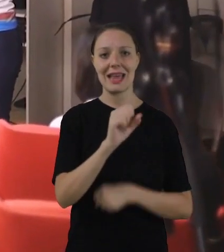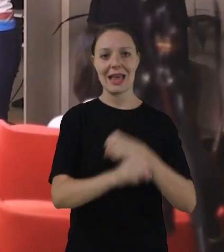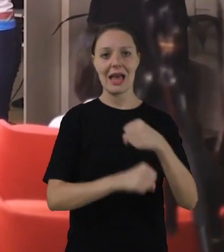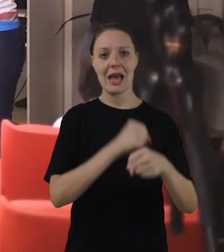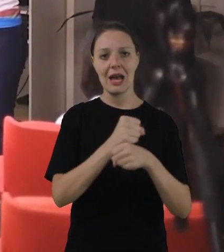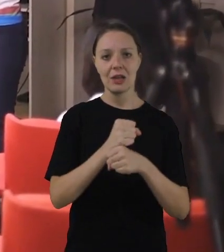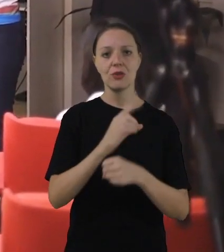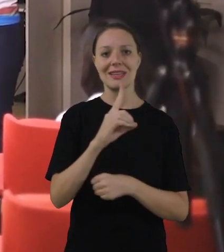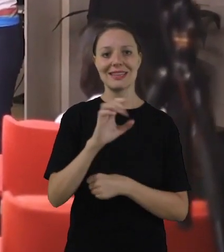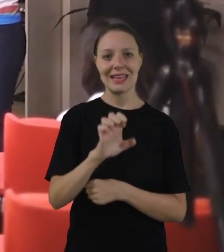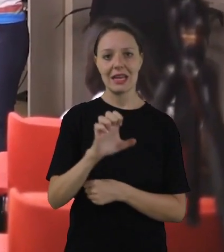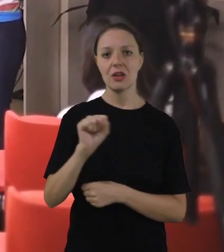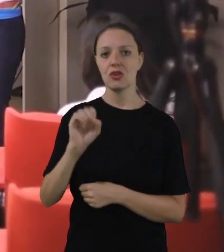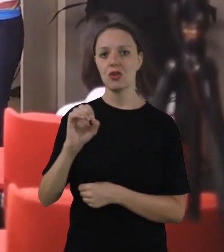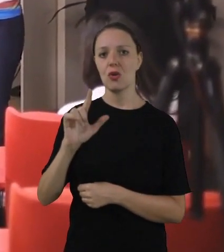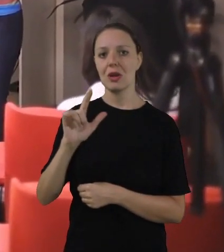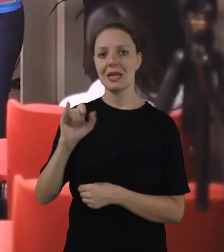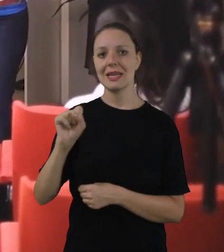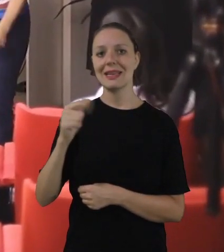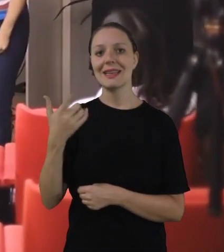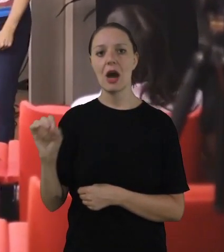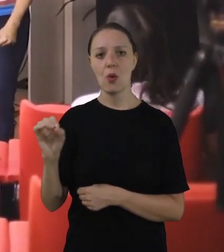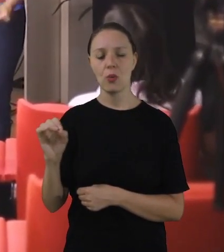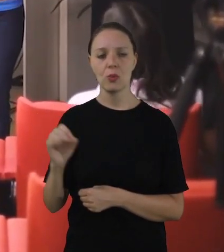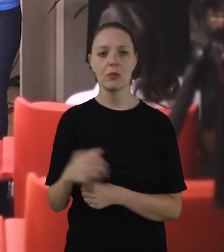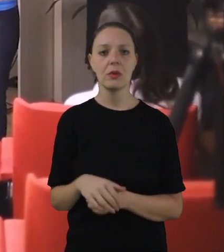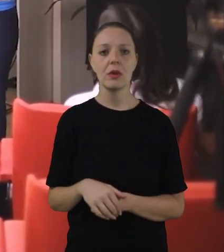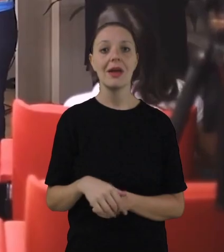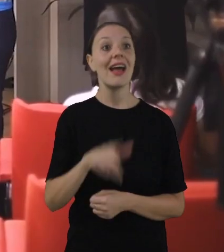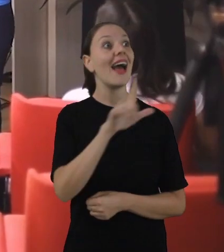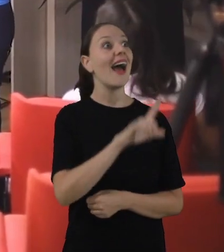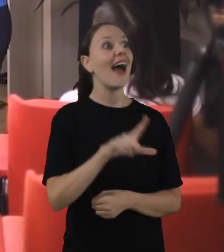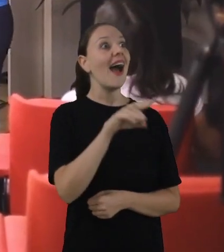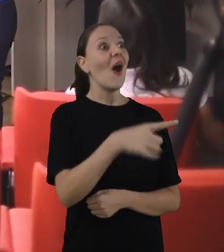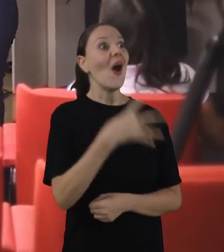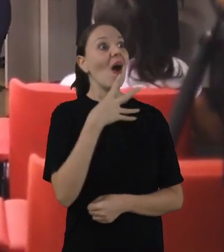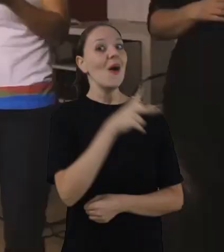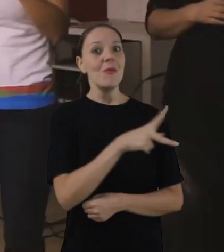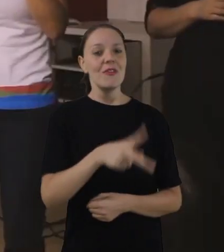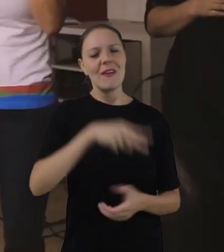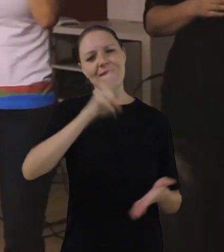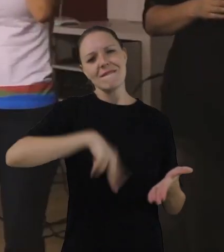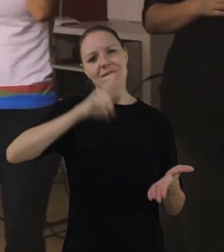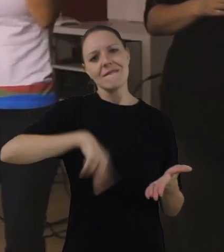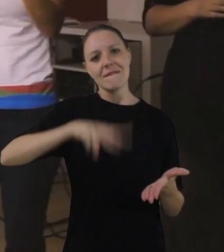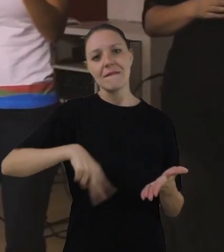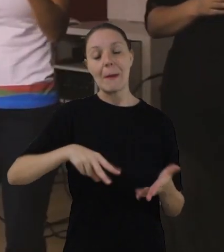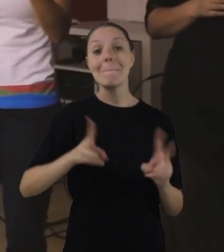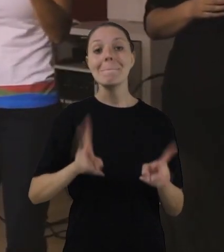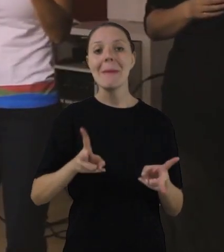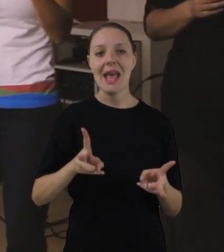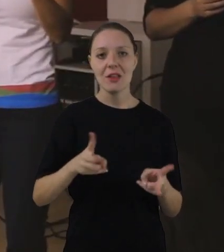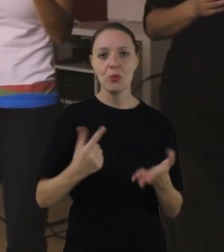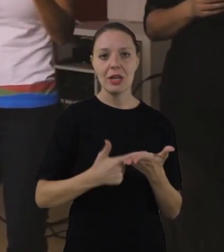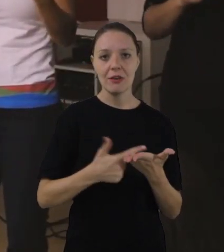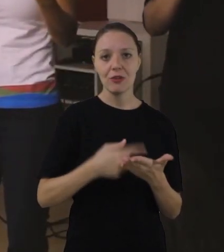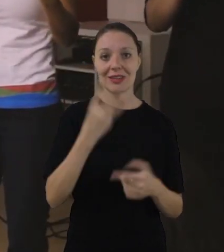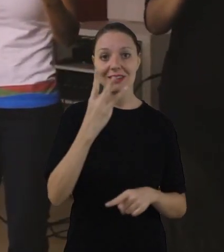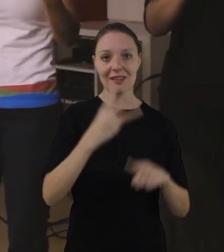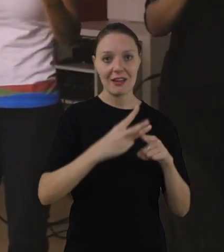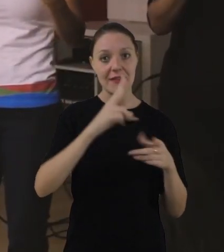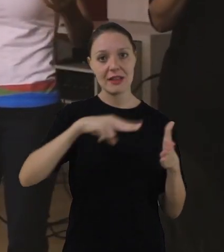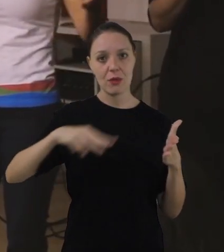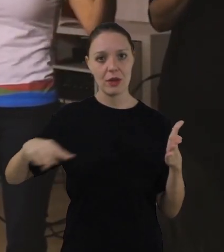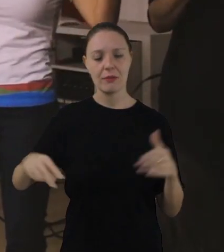ler. E eu entrei lá e falei, nossa, que legal, agora eu vou ler com uma professora, pessoa que sabe de literatura. Eu já ia para a terceira vez que eu ia